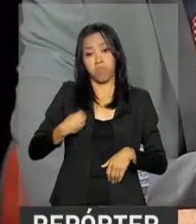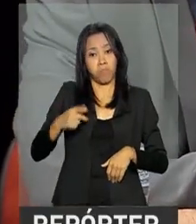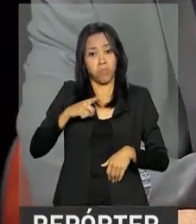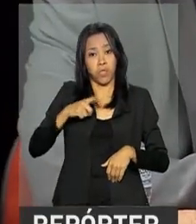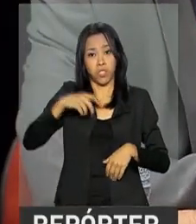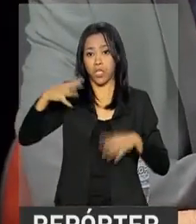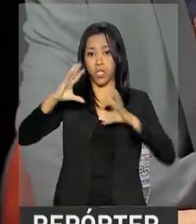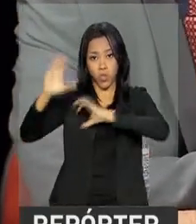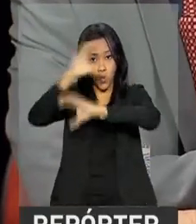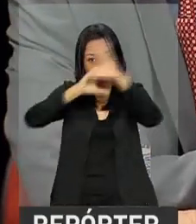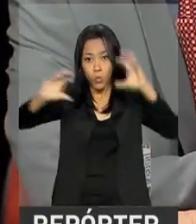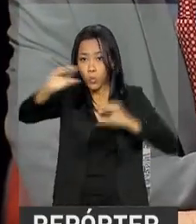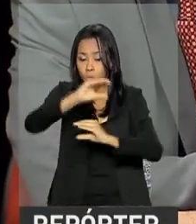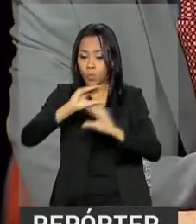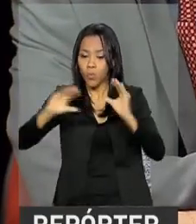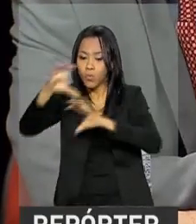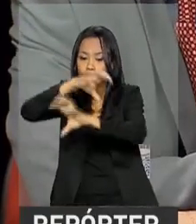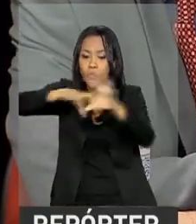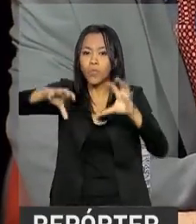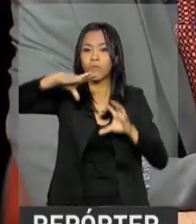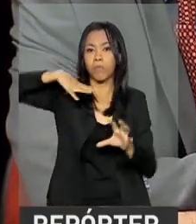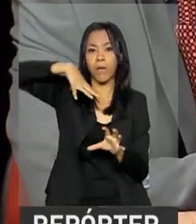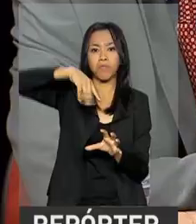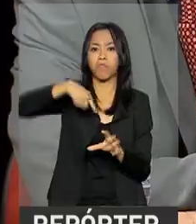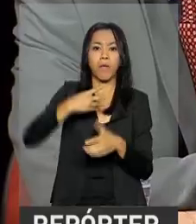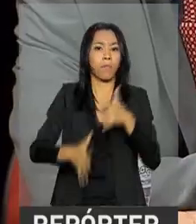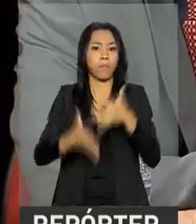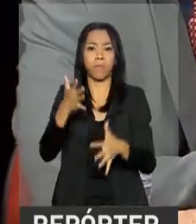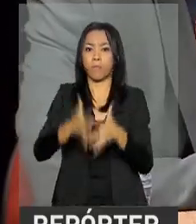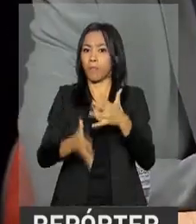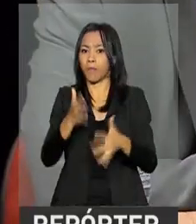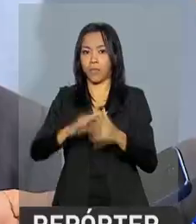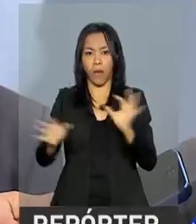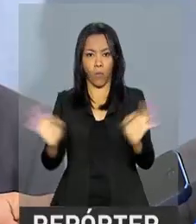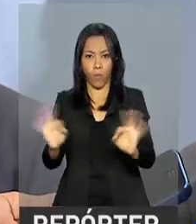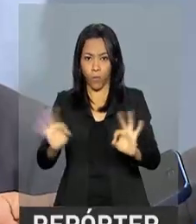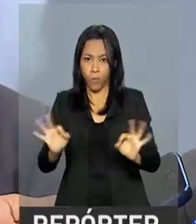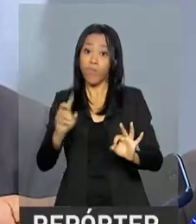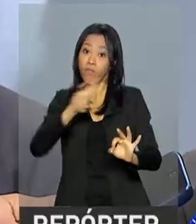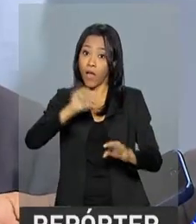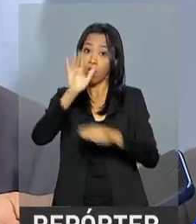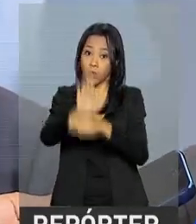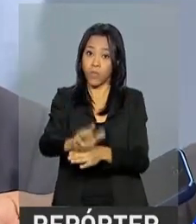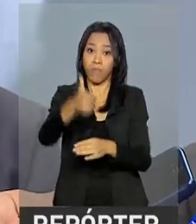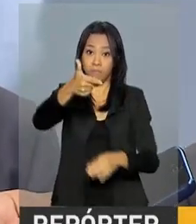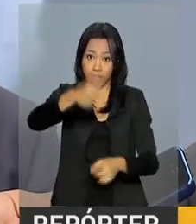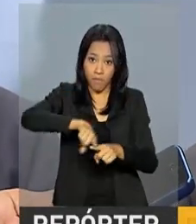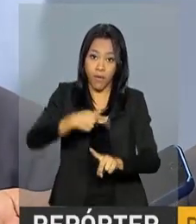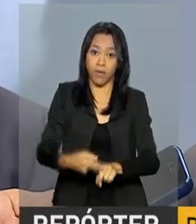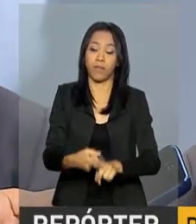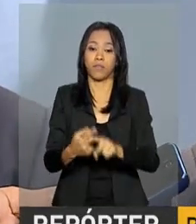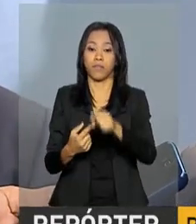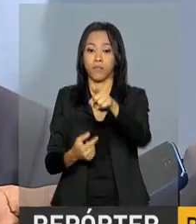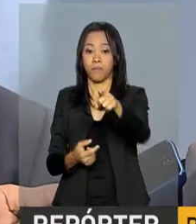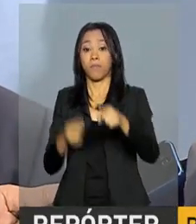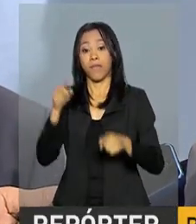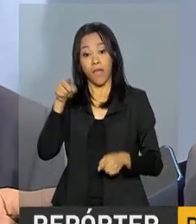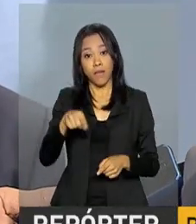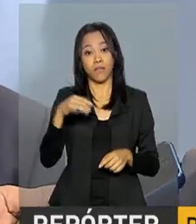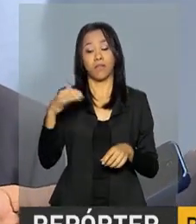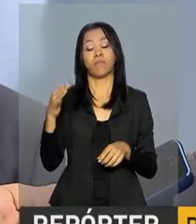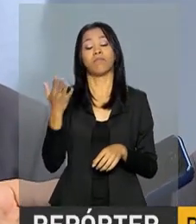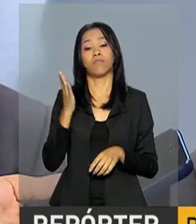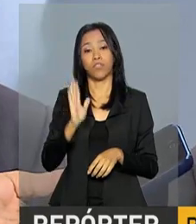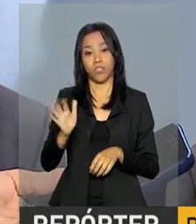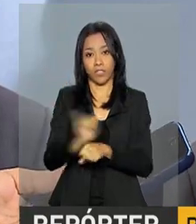raúl jungmann essa é uma novidade que vai ajudar a preservar mais a amazônia essa ferramenta ela vai já está funcionando